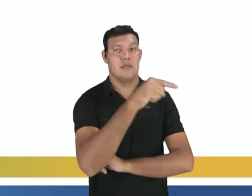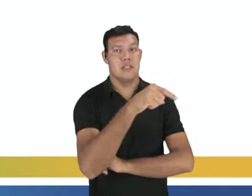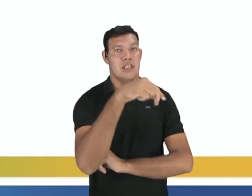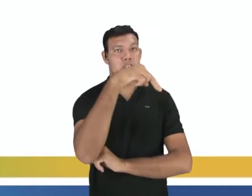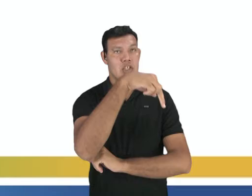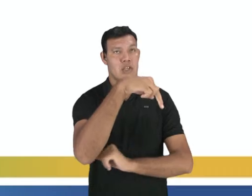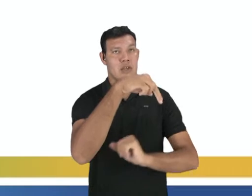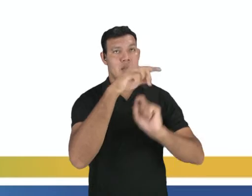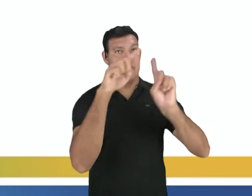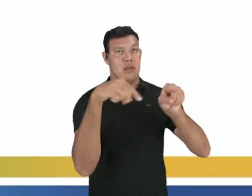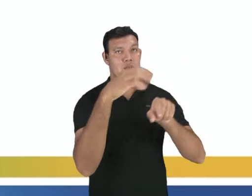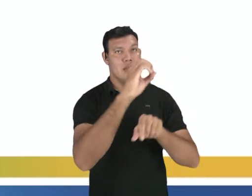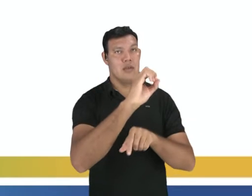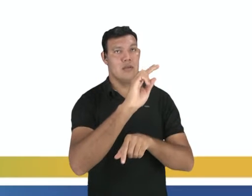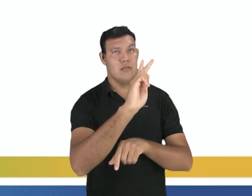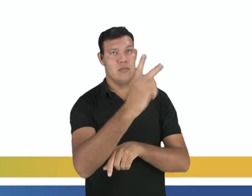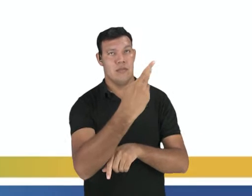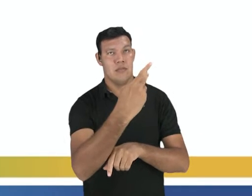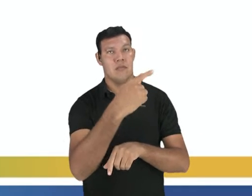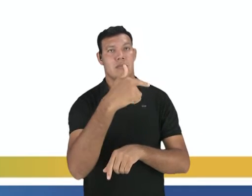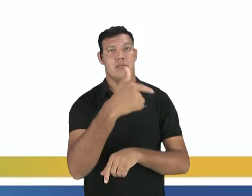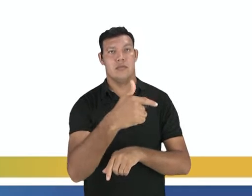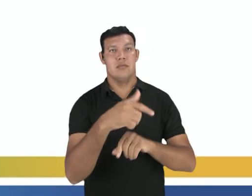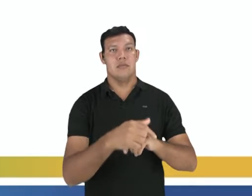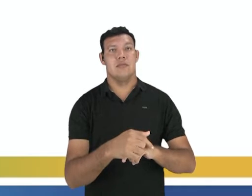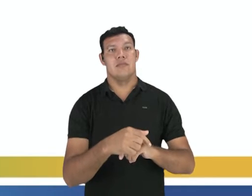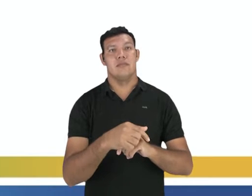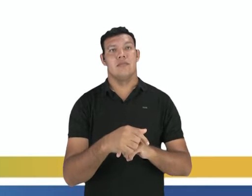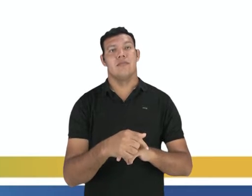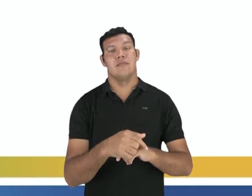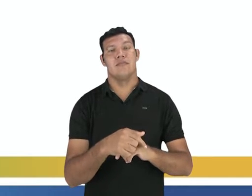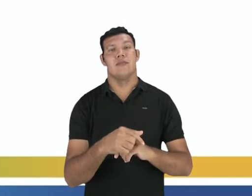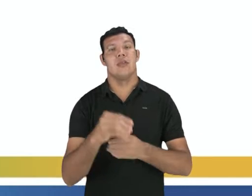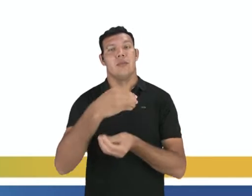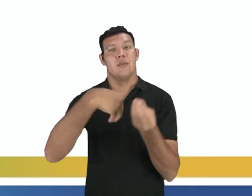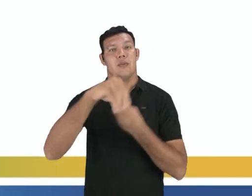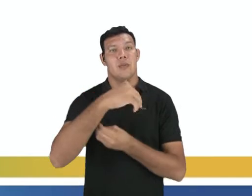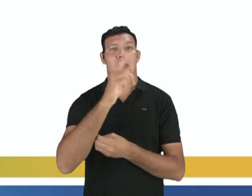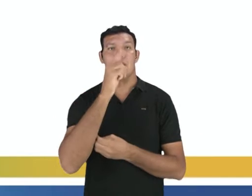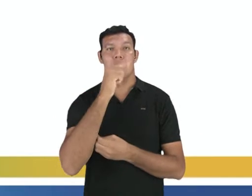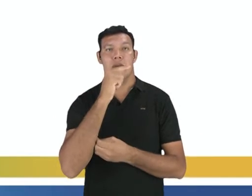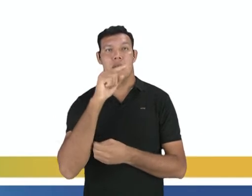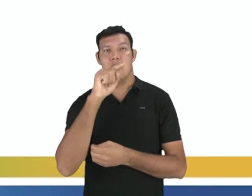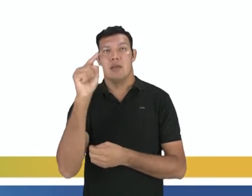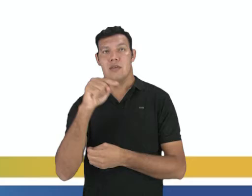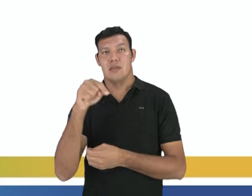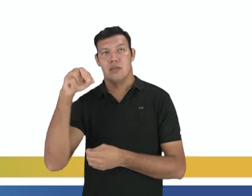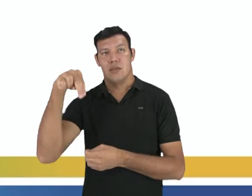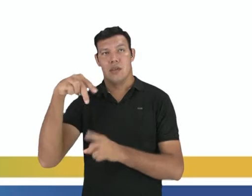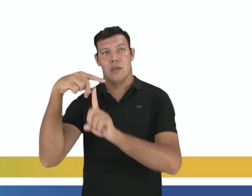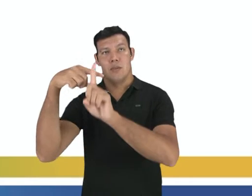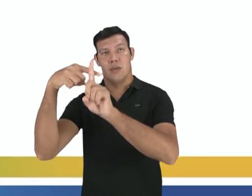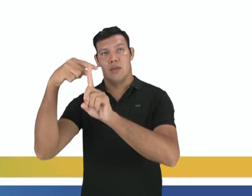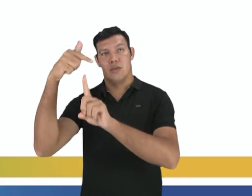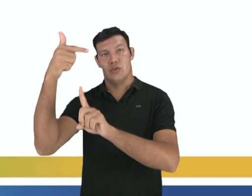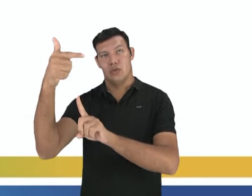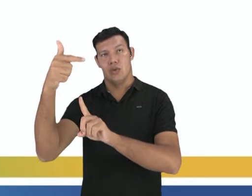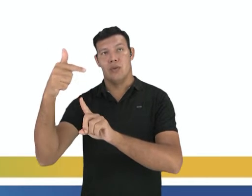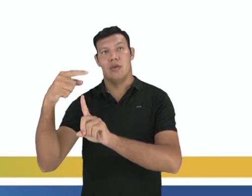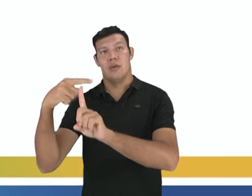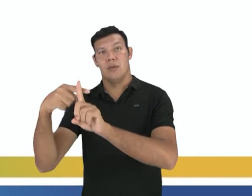a separação. E dissociação dos sais, nós também temos a separação, cloreto de sódio, como nós